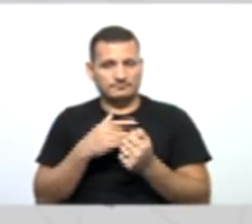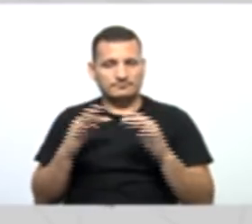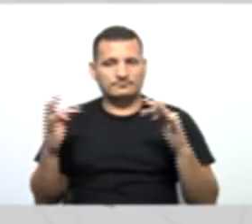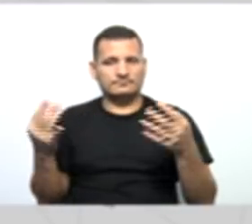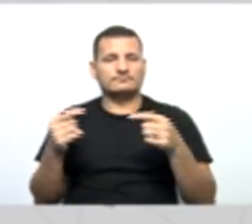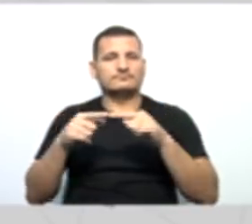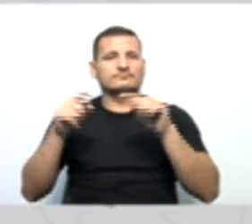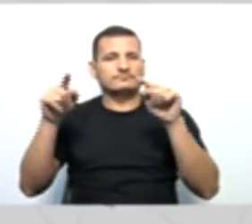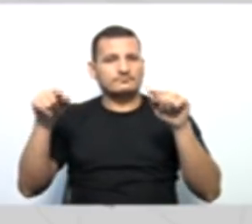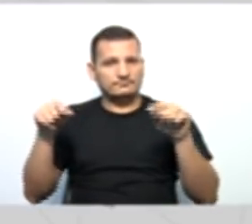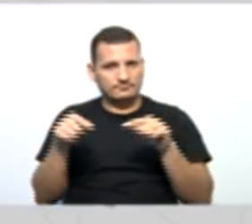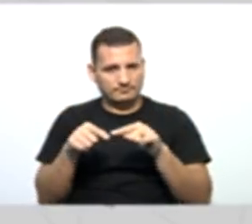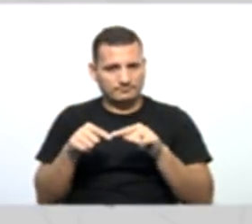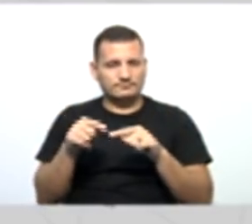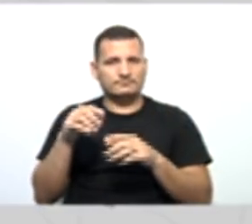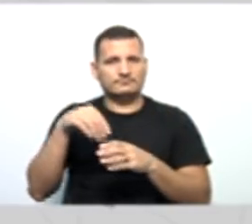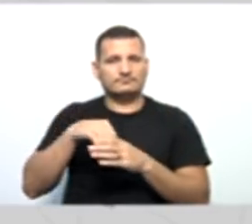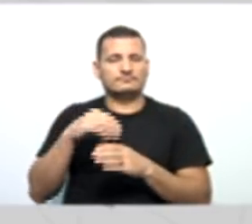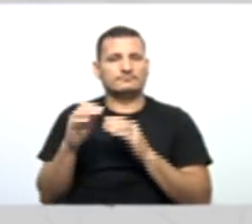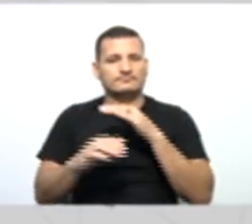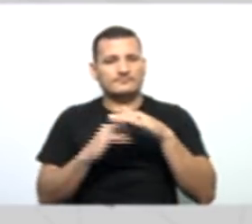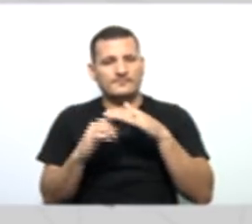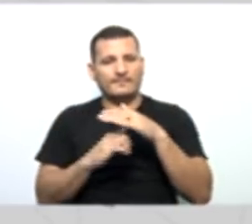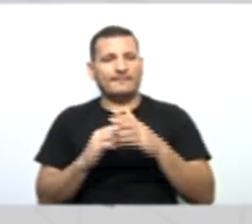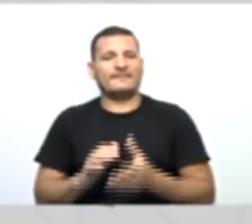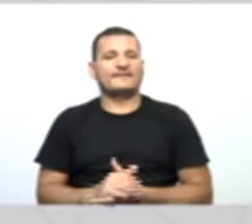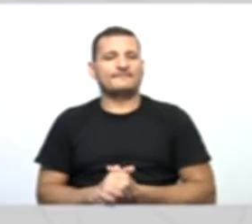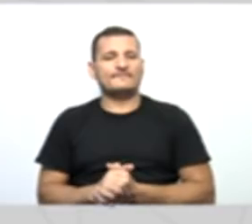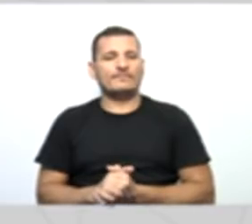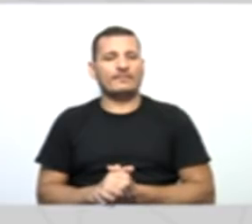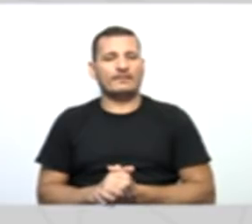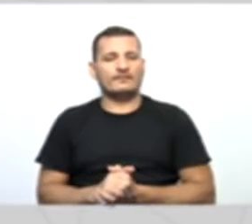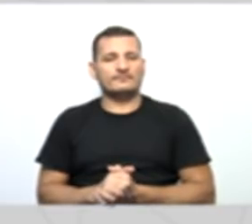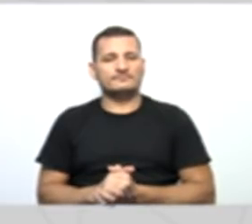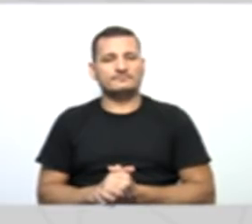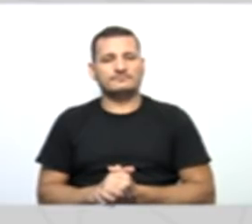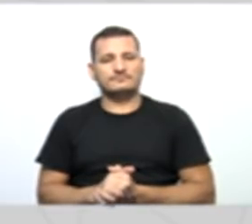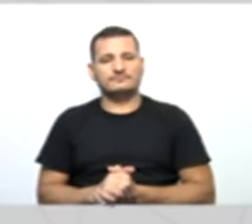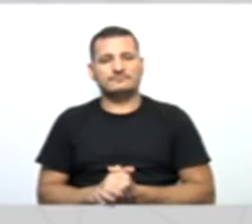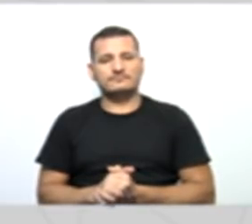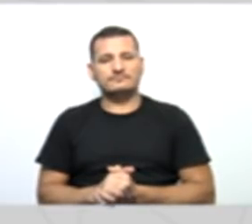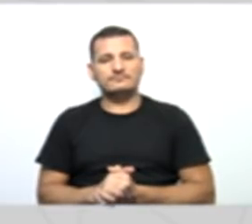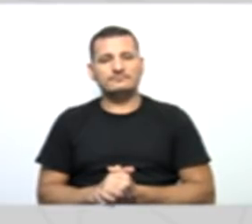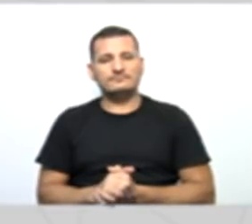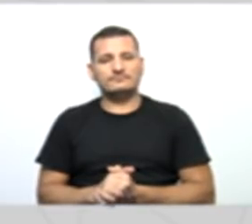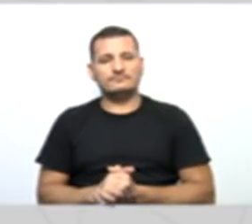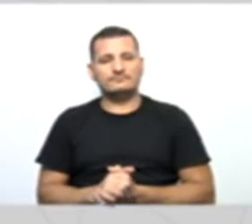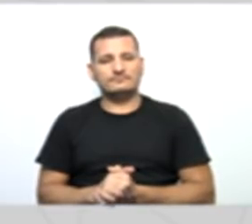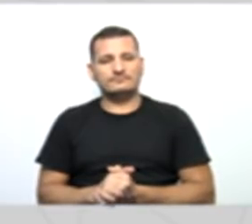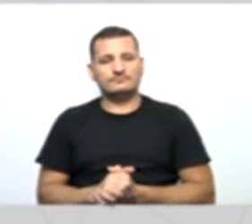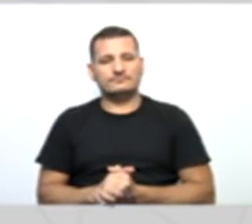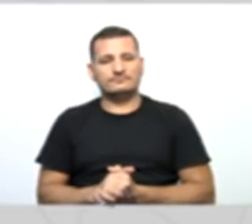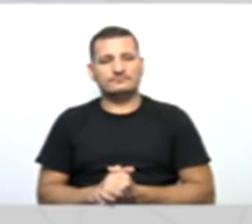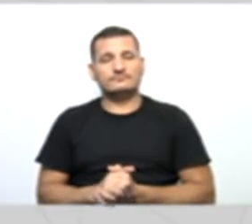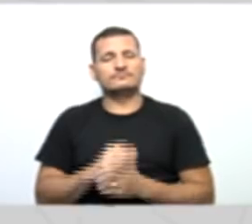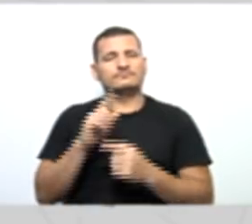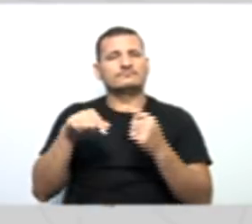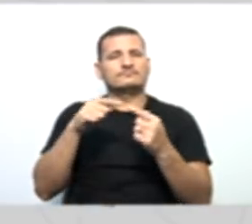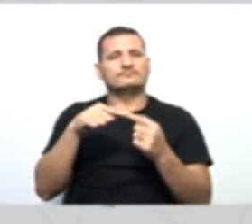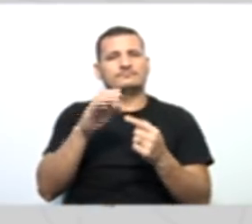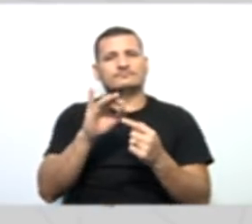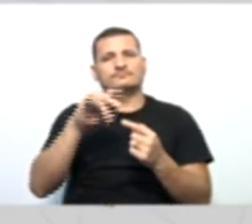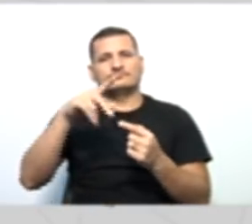os colaboradores diretos e indiretos da empresa, tá bom? Olha lá o objetivo da CIPA, né? Simplificando então, o objetivo da CIPA